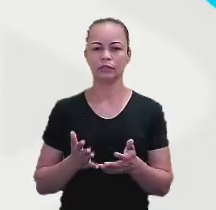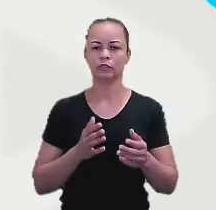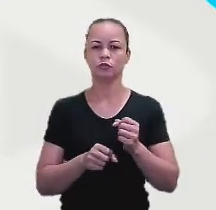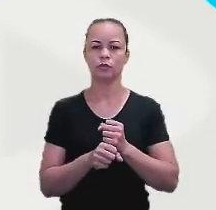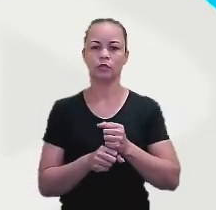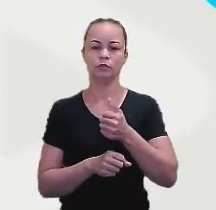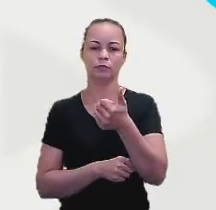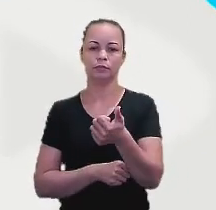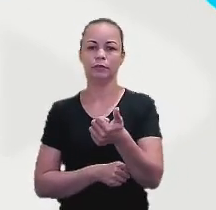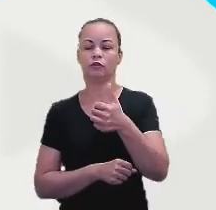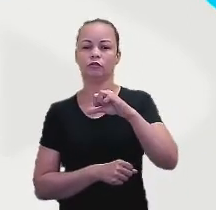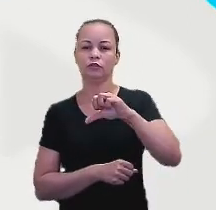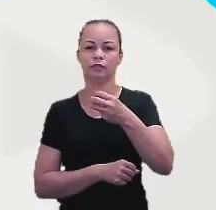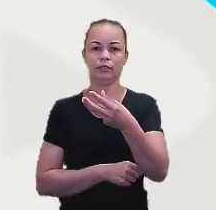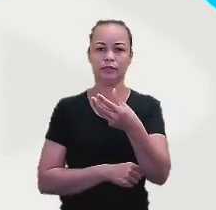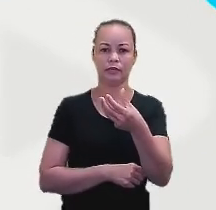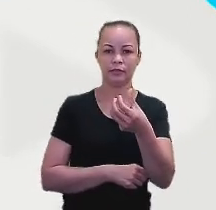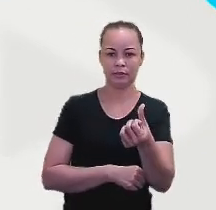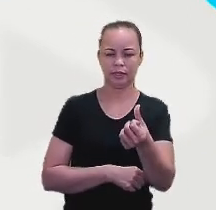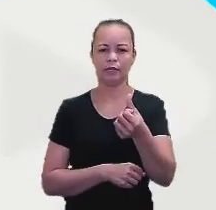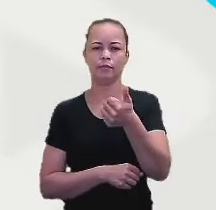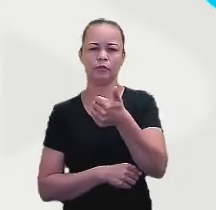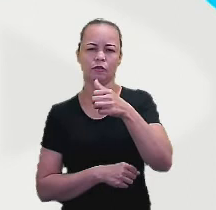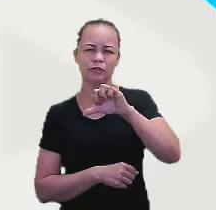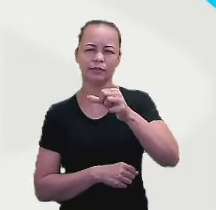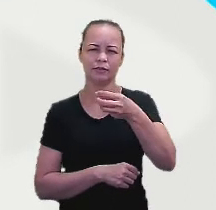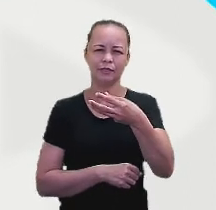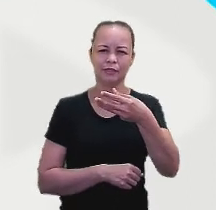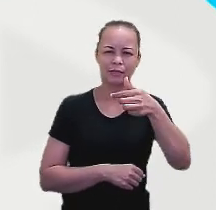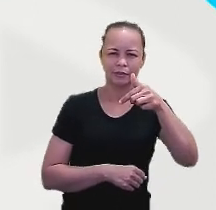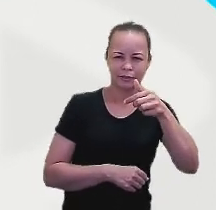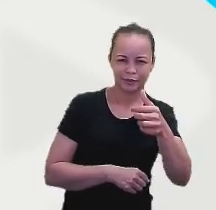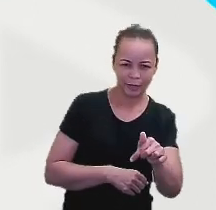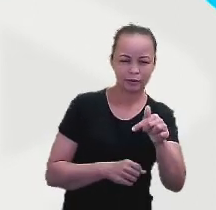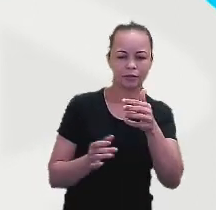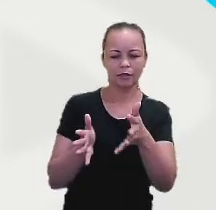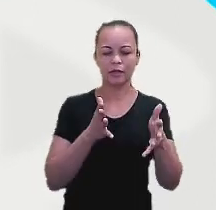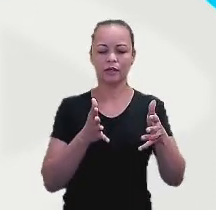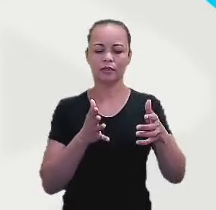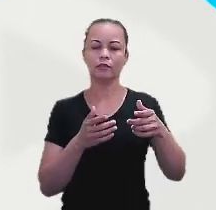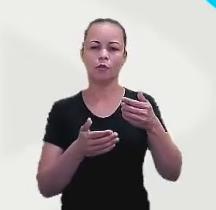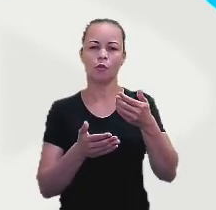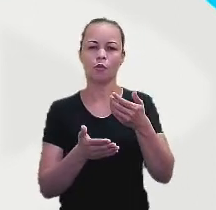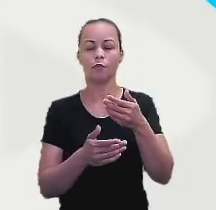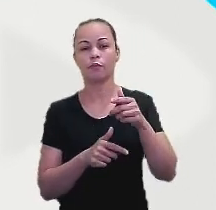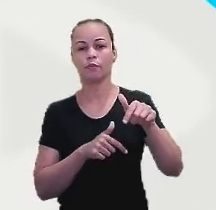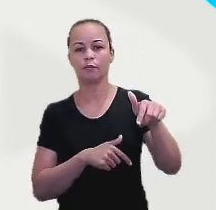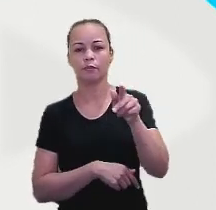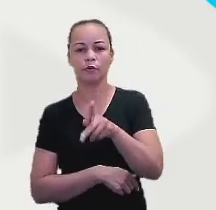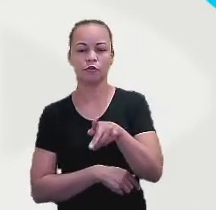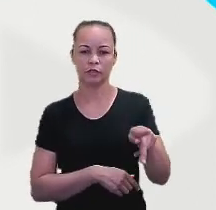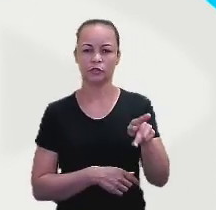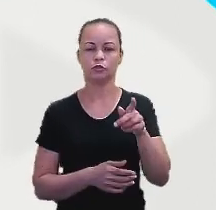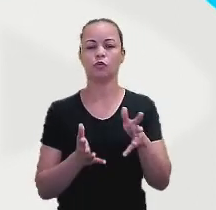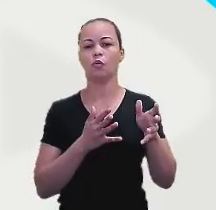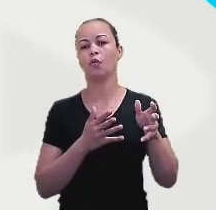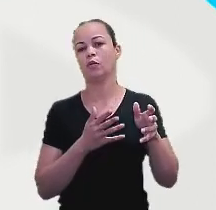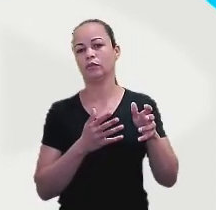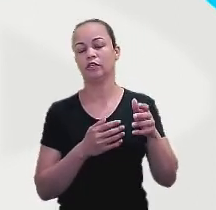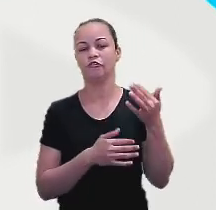1936 e 1937, foi professor de português, literatura e francês no Colégio Estadual de